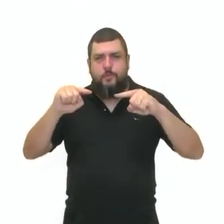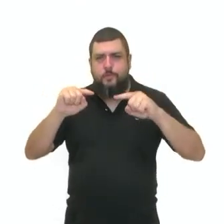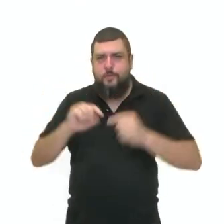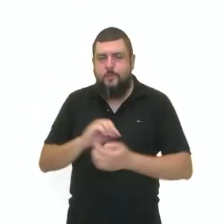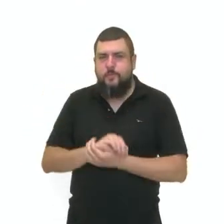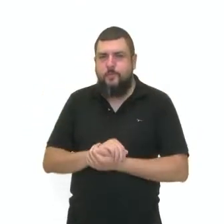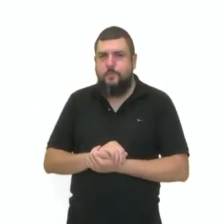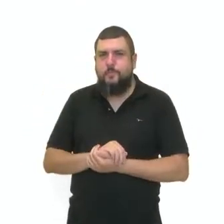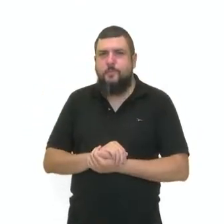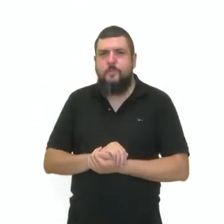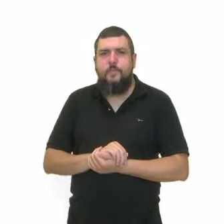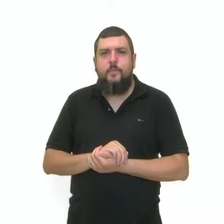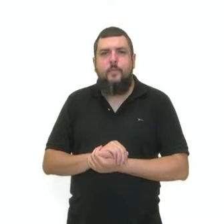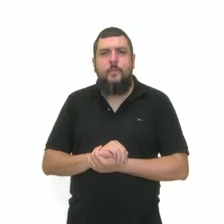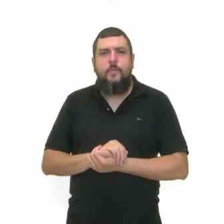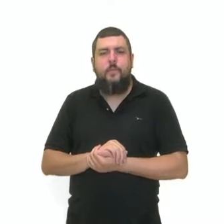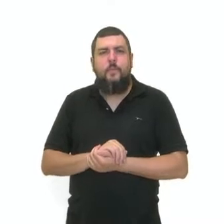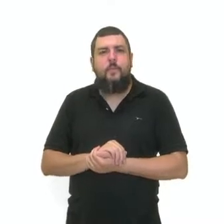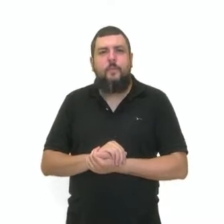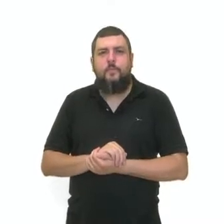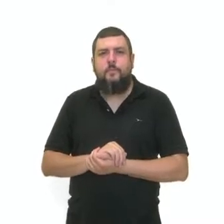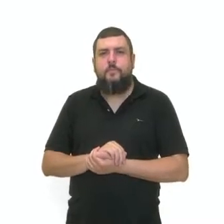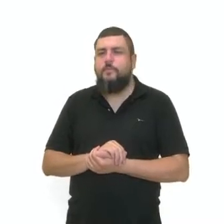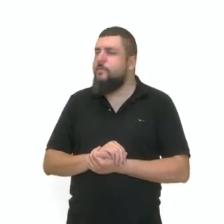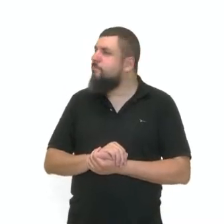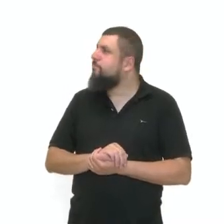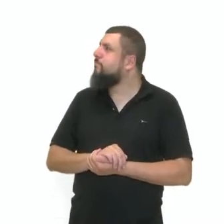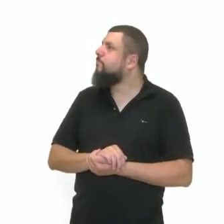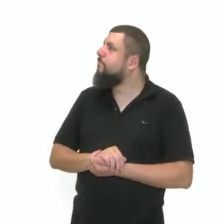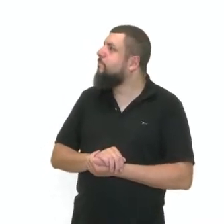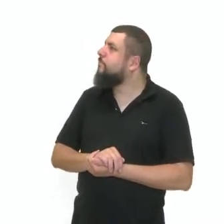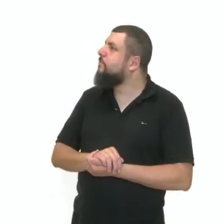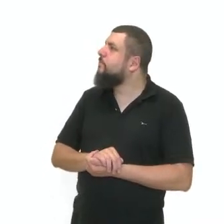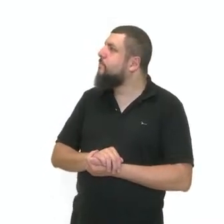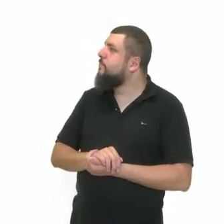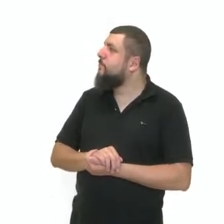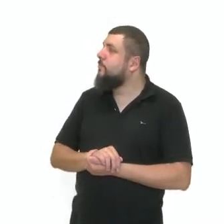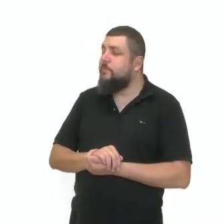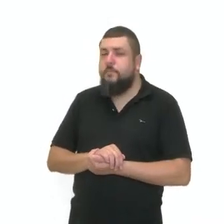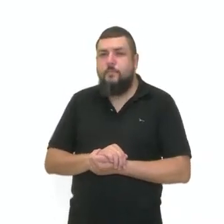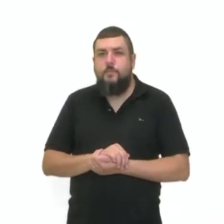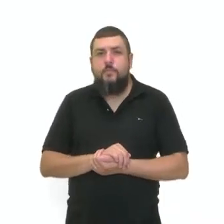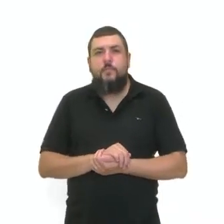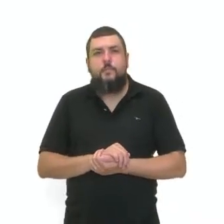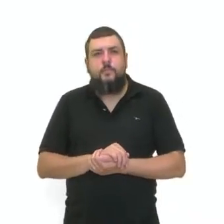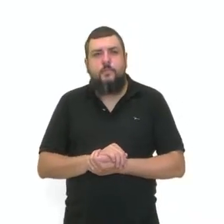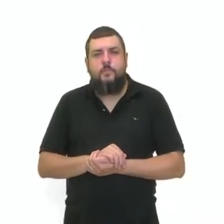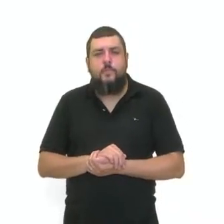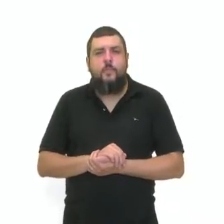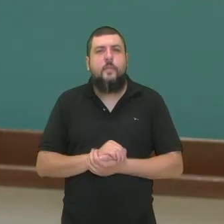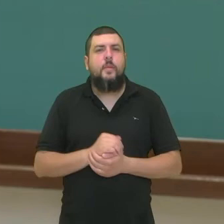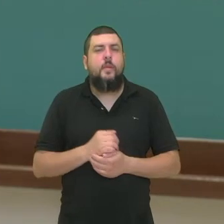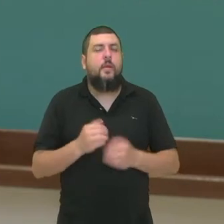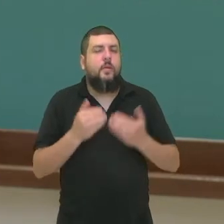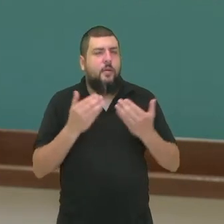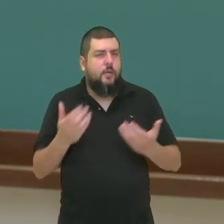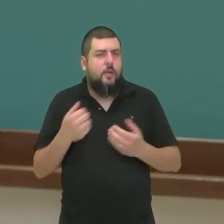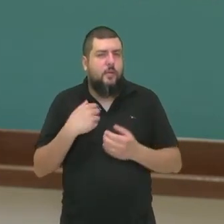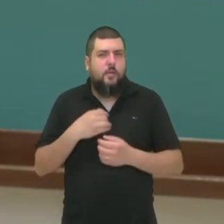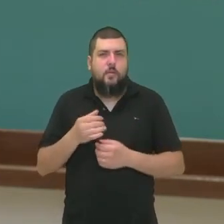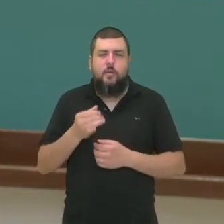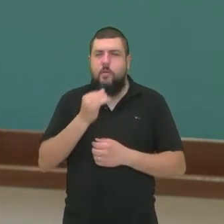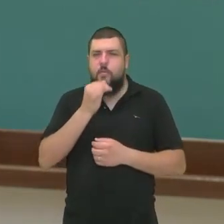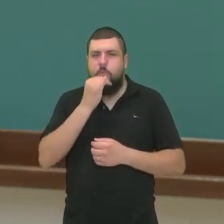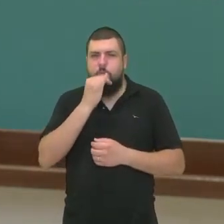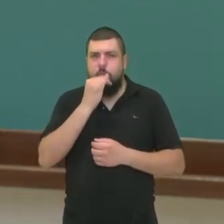de pulsações, né, de marcações. E, de maneira geral, essas pulsações são chamadas de tempos. Então, quando a gente